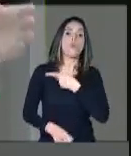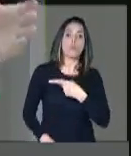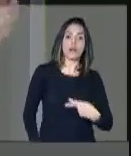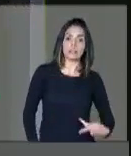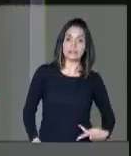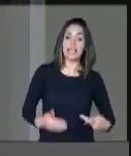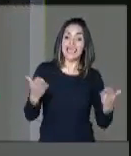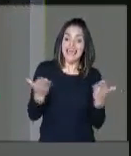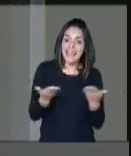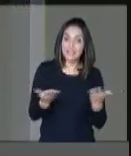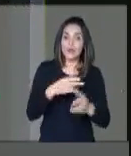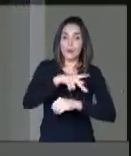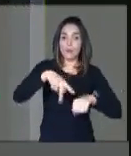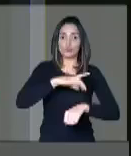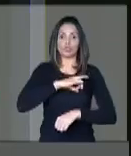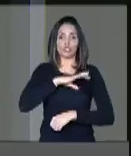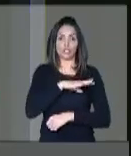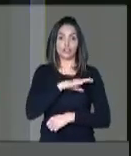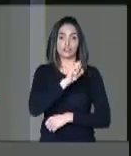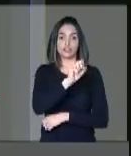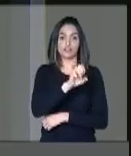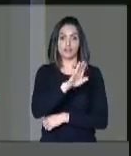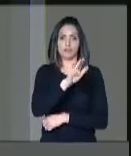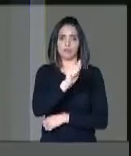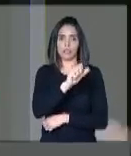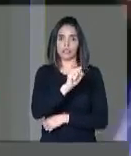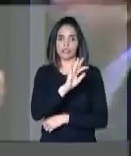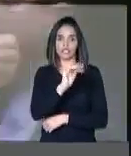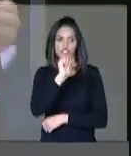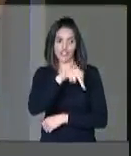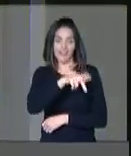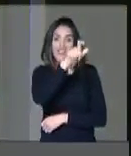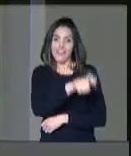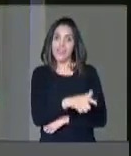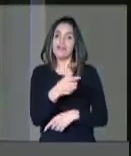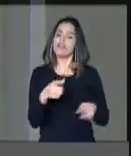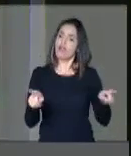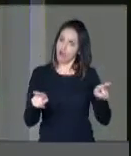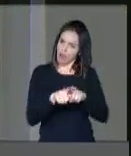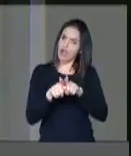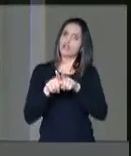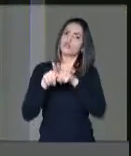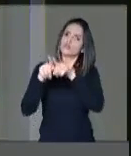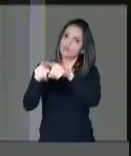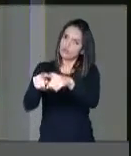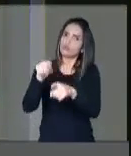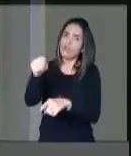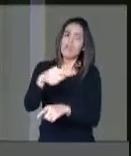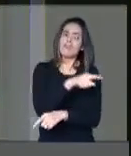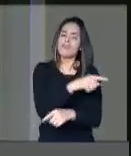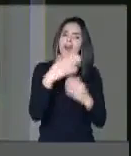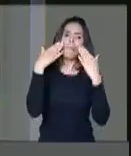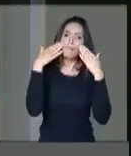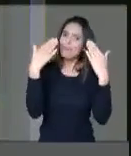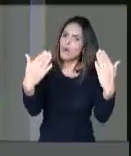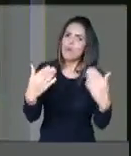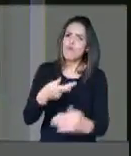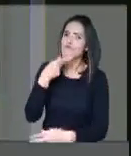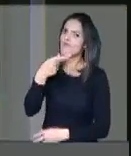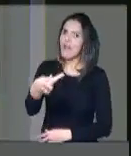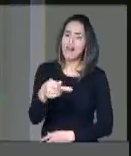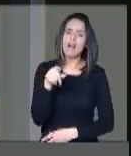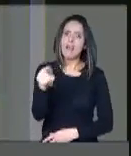o presidente atual do Chile, Sebastián Piñera, ele teve que vir a público